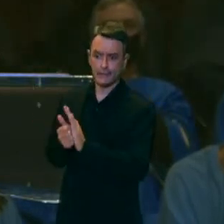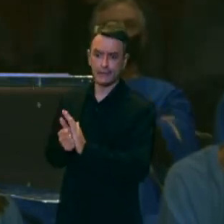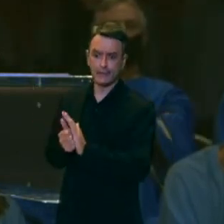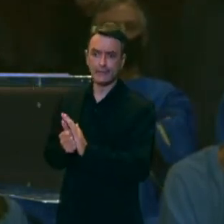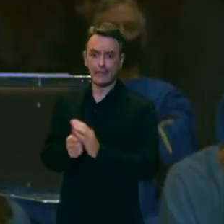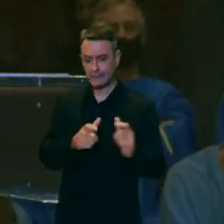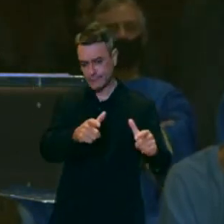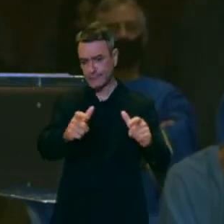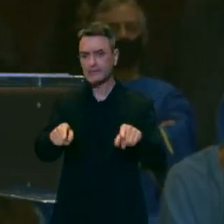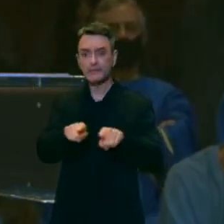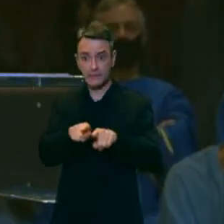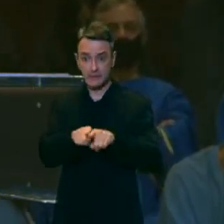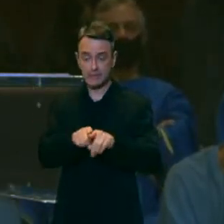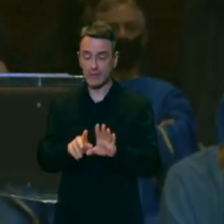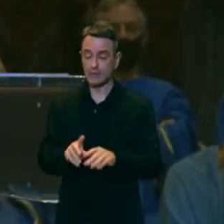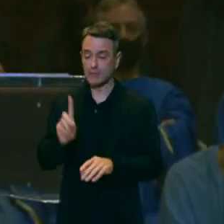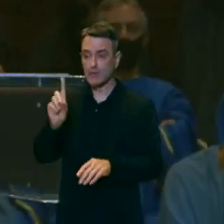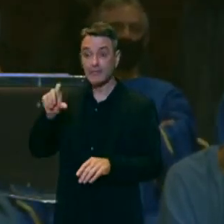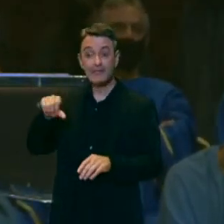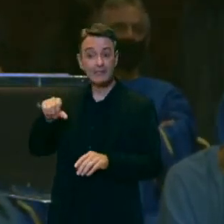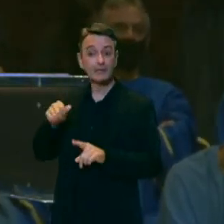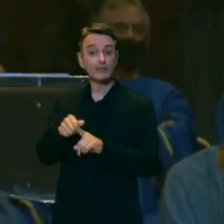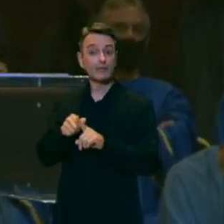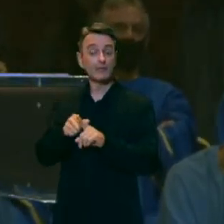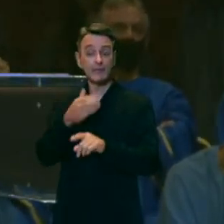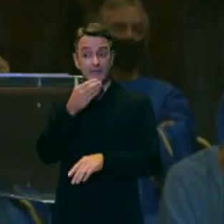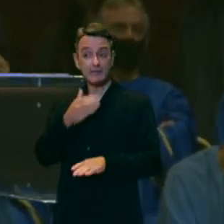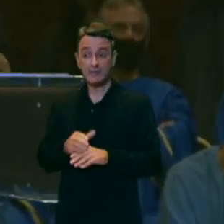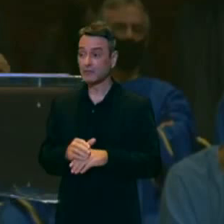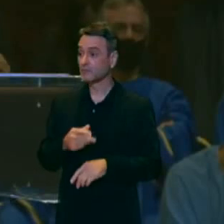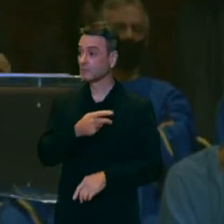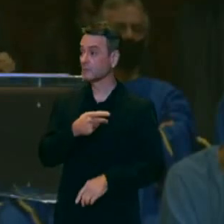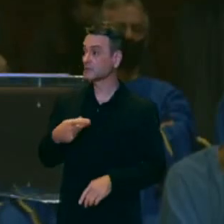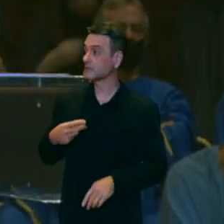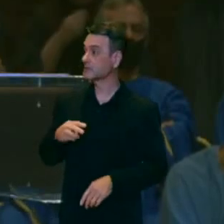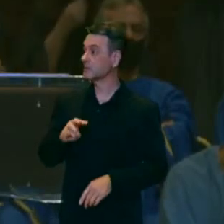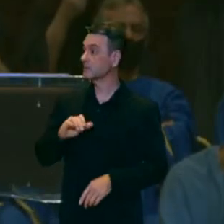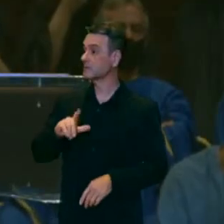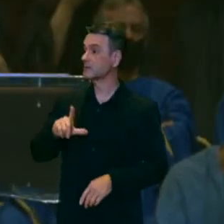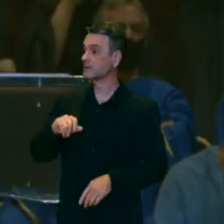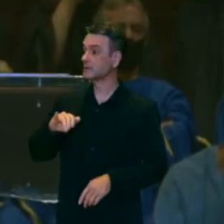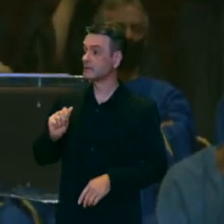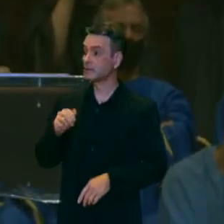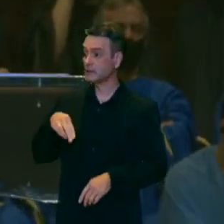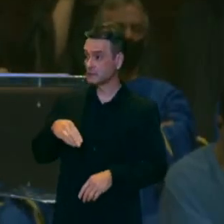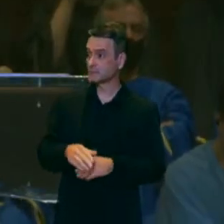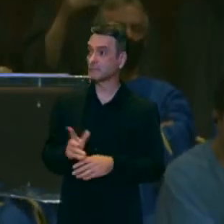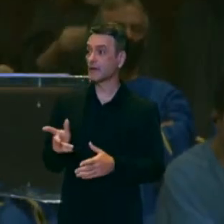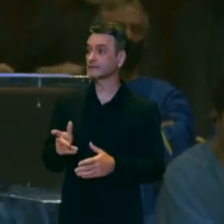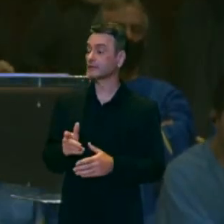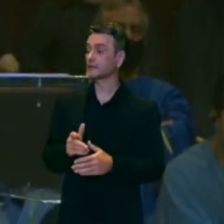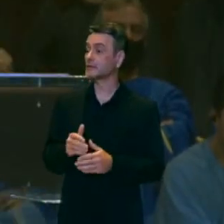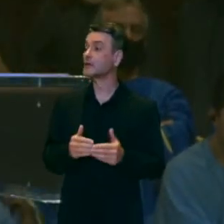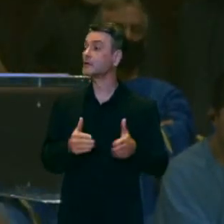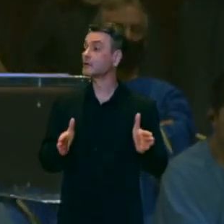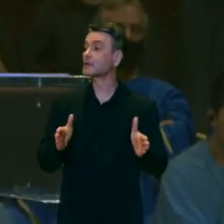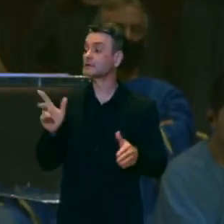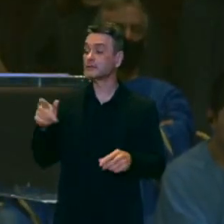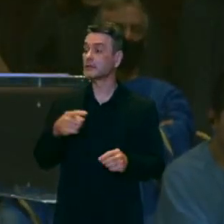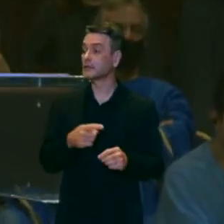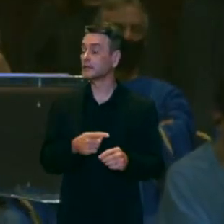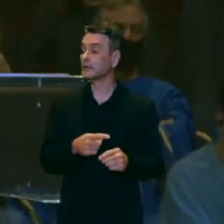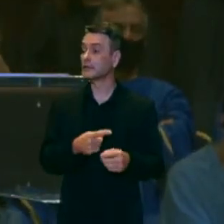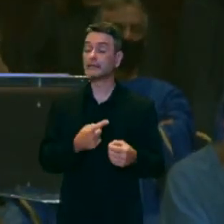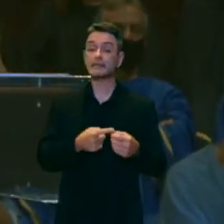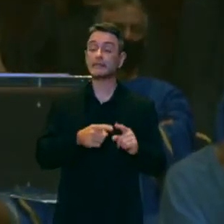dia 19 de dezembro, está lá o pastor William, fica de pé lá, pastor William, vai ser a inauguração lá em Almirante